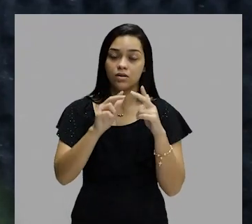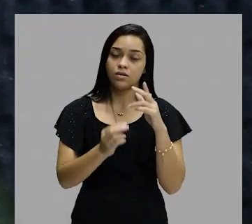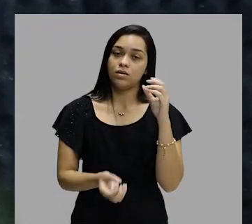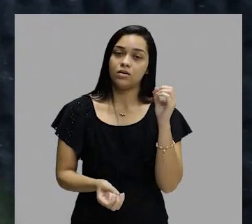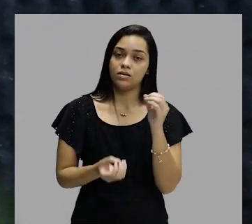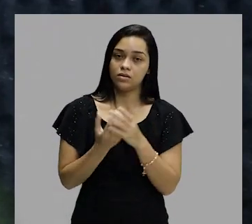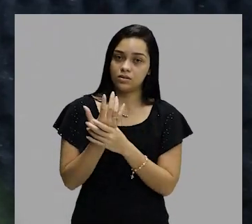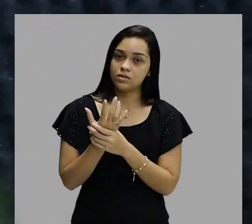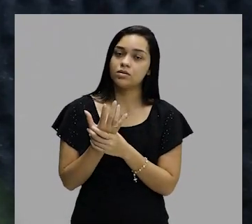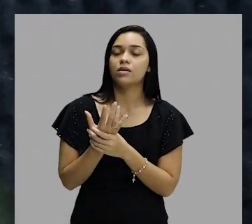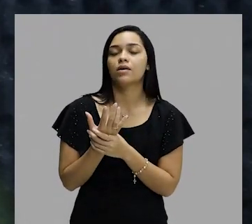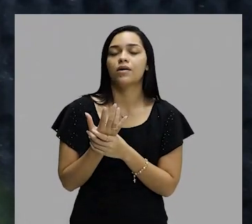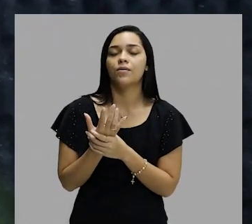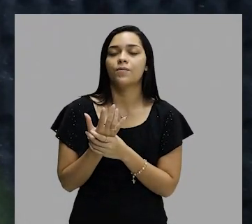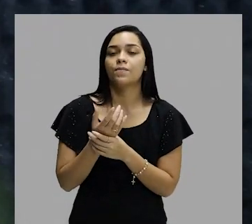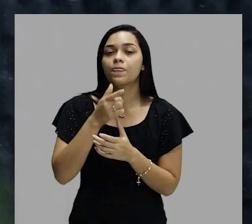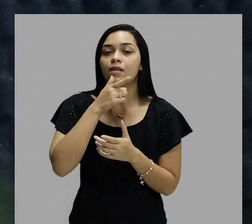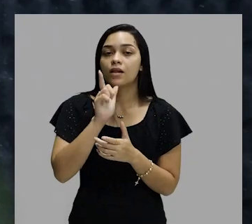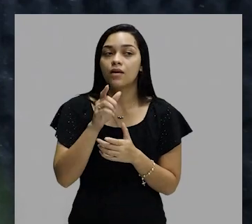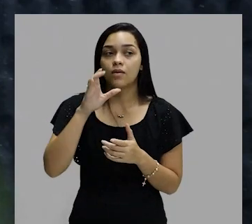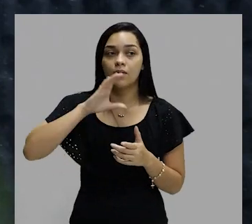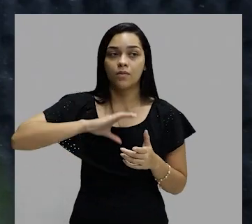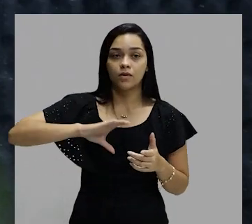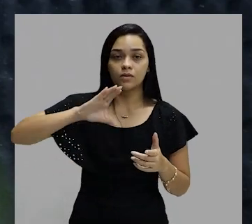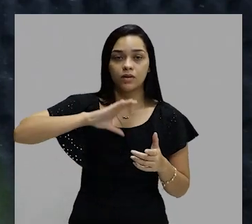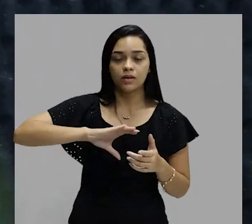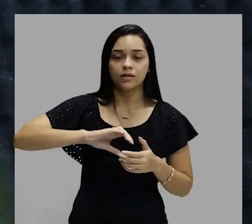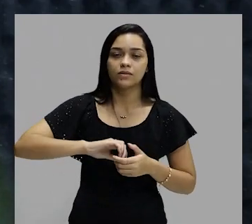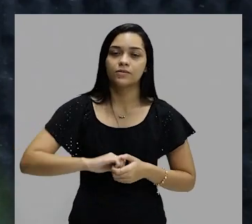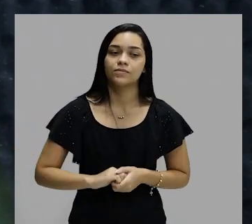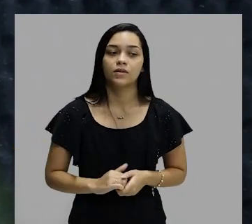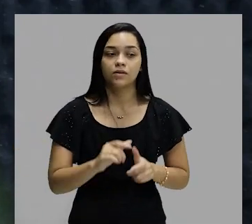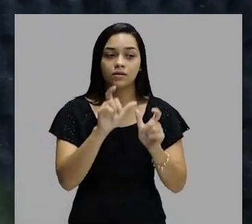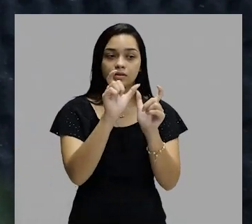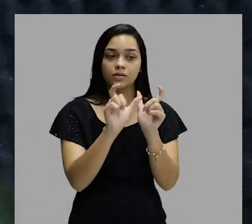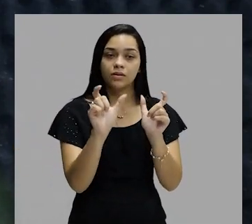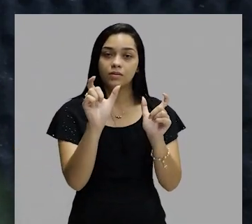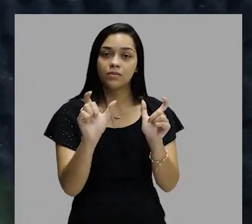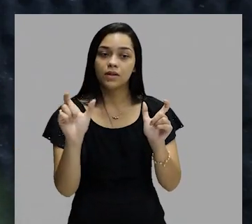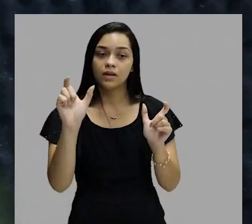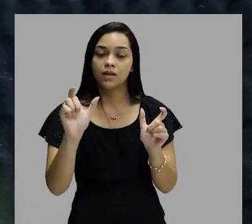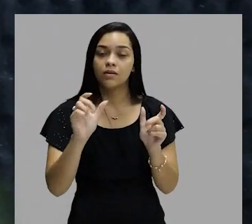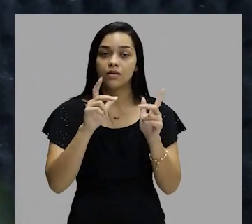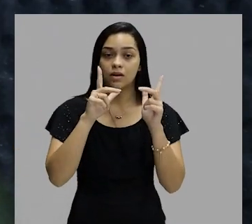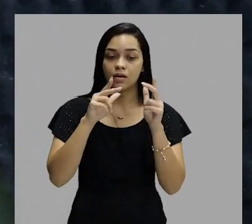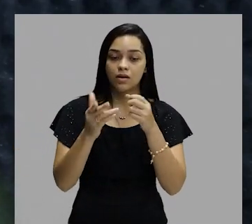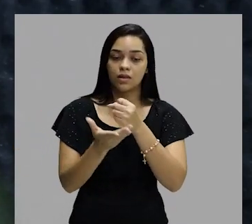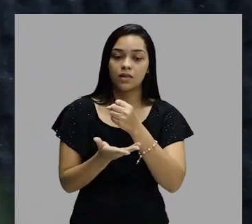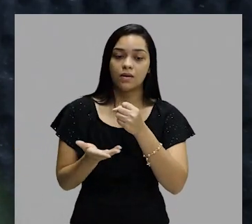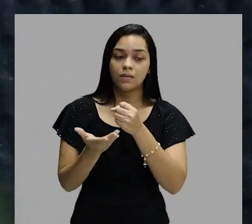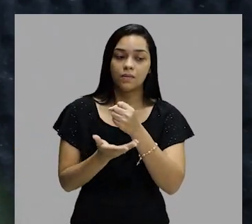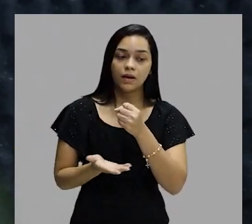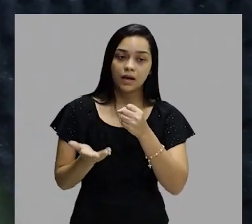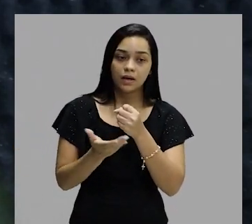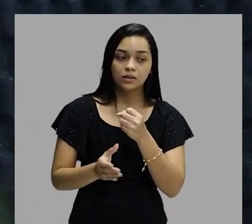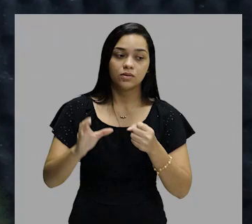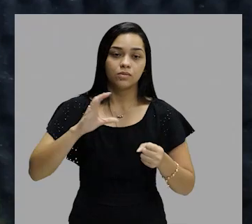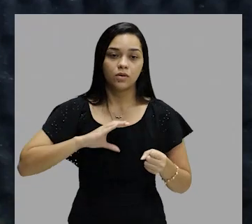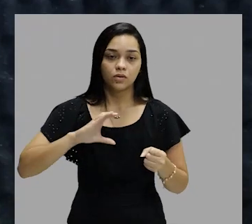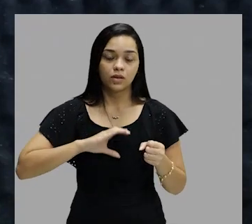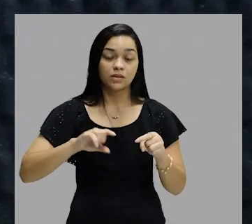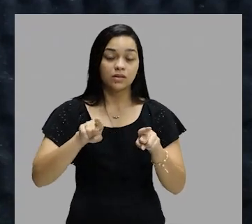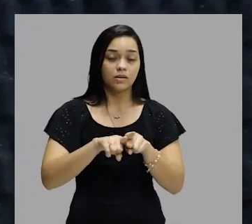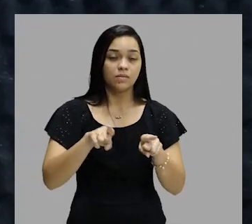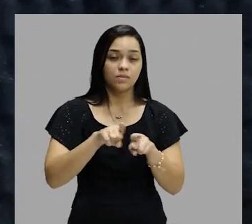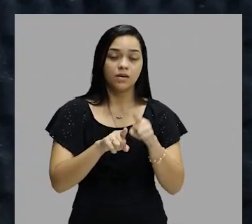a mesma origem da língua portuguesa. Então, são palavras que, da mesma base do português e o